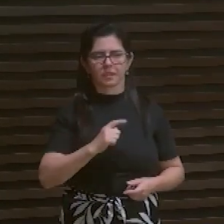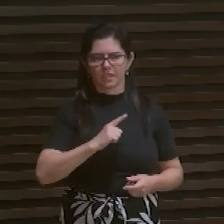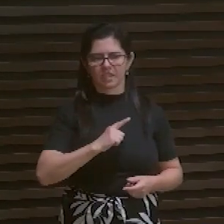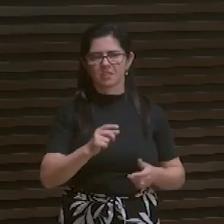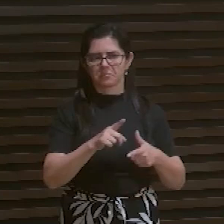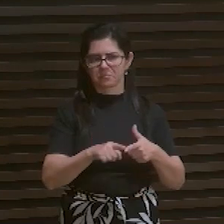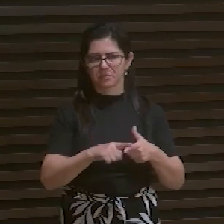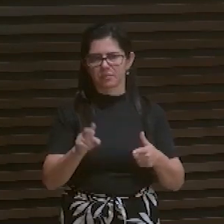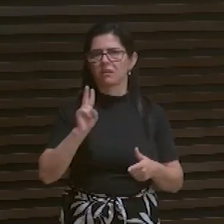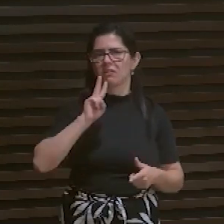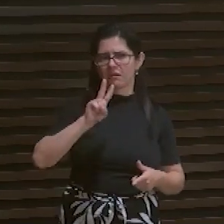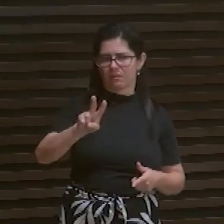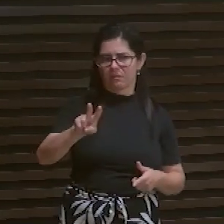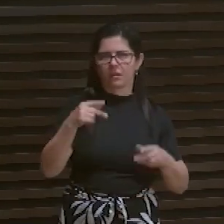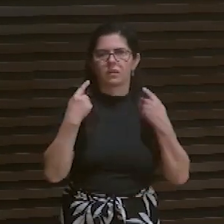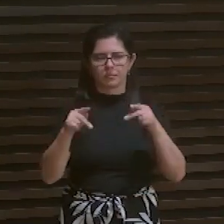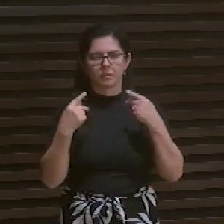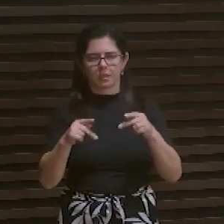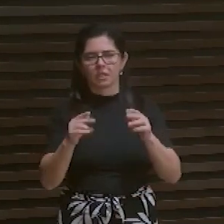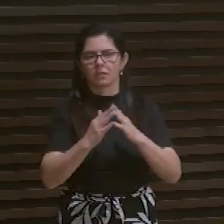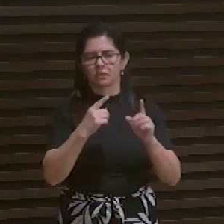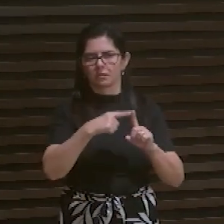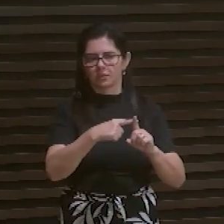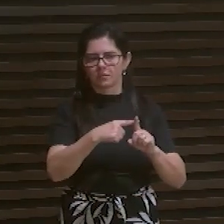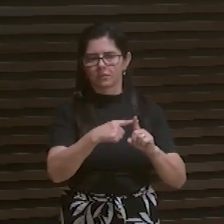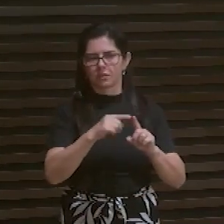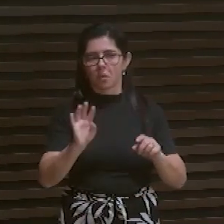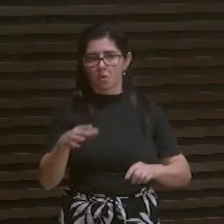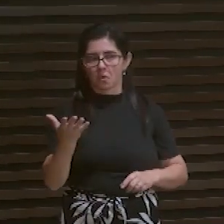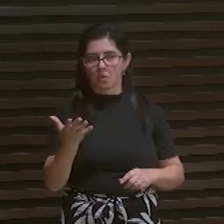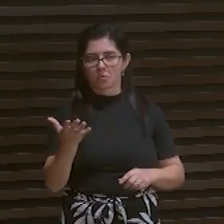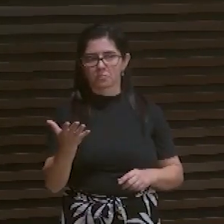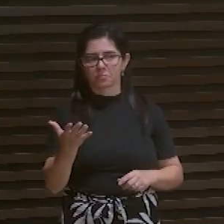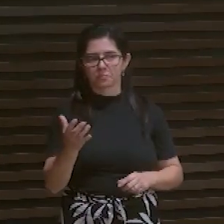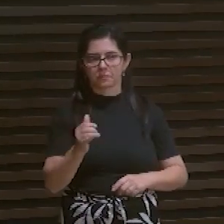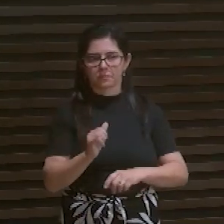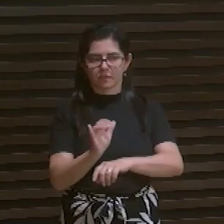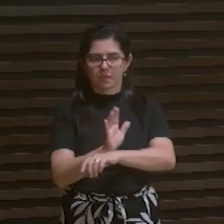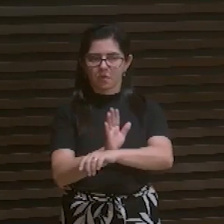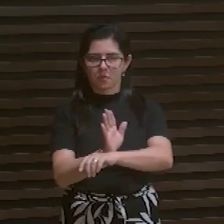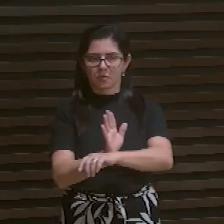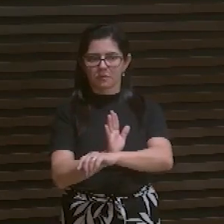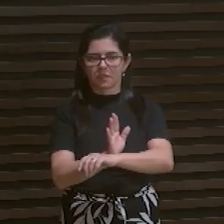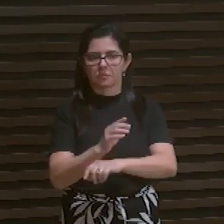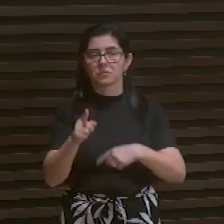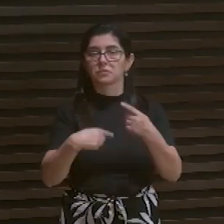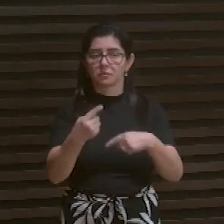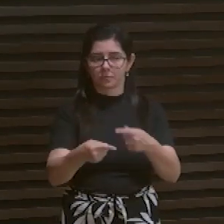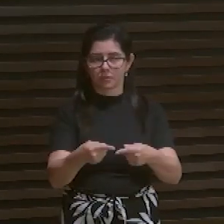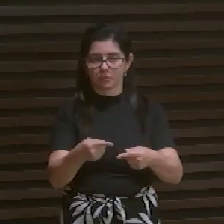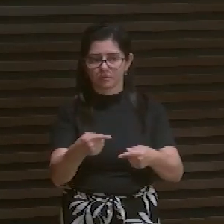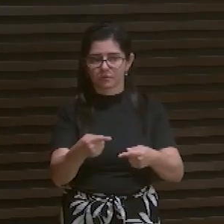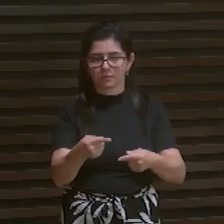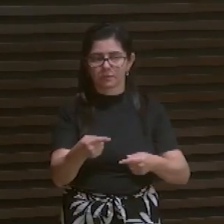igreja, ou seja ele um cara do YouTube, o Augusto Nicodemos, sei lá, pegar o